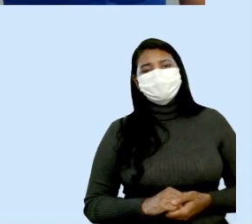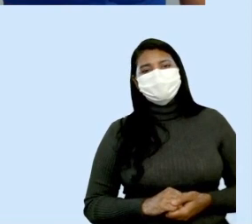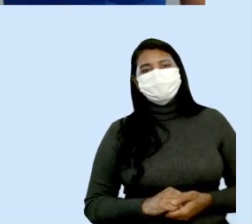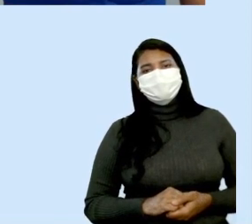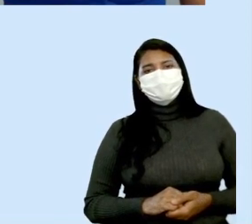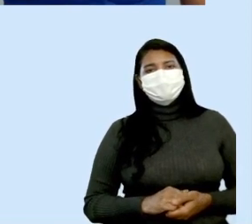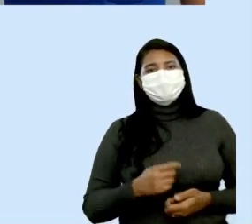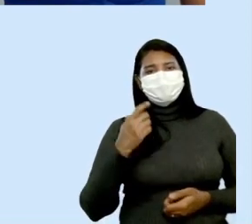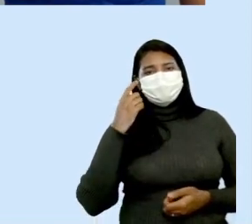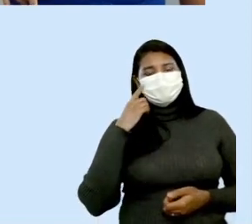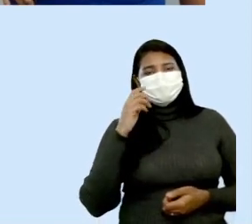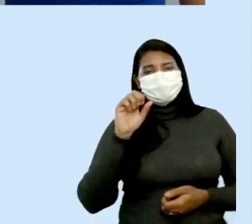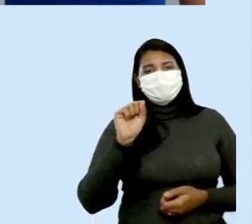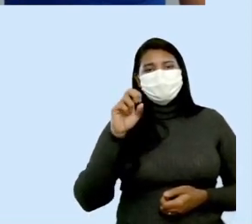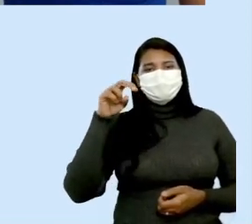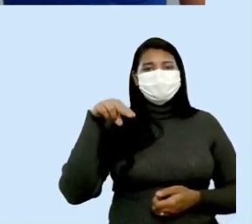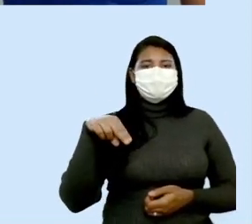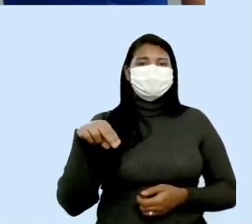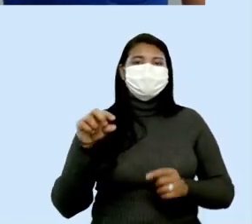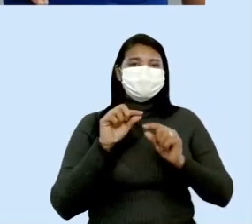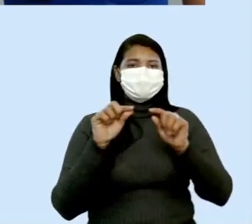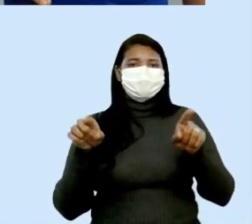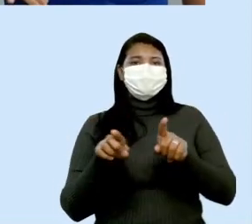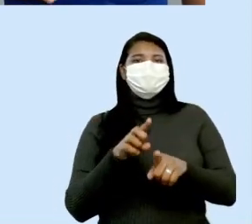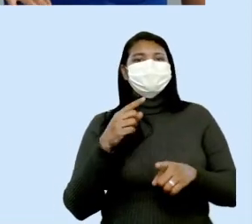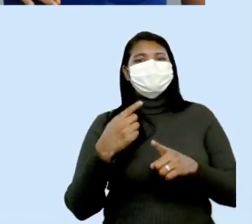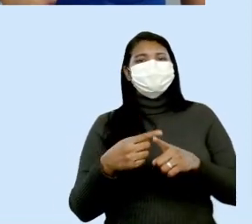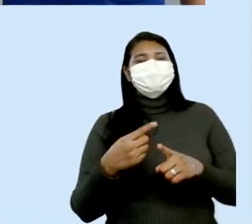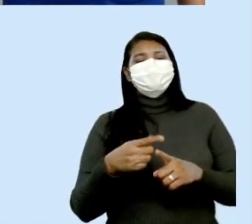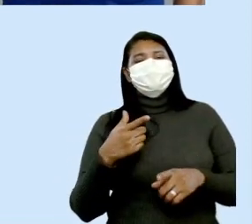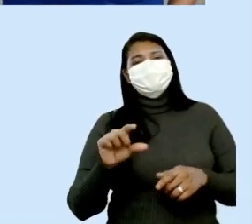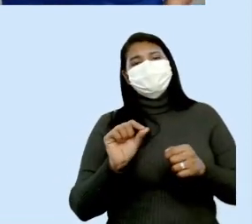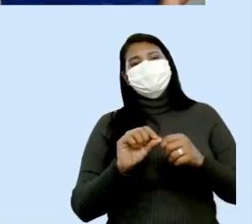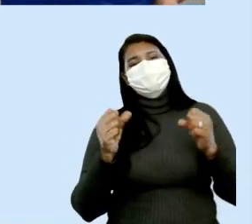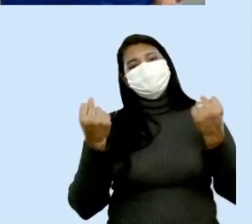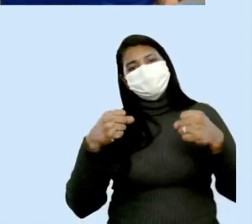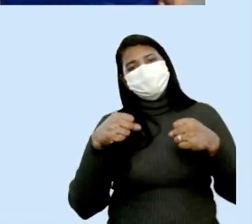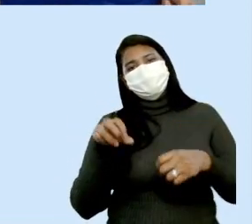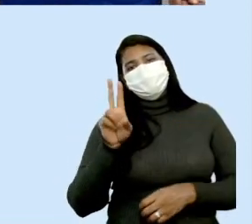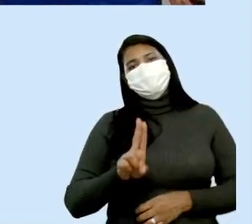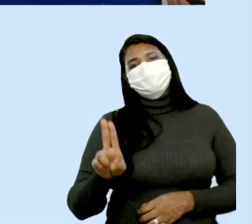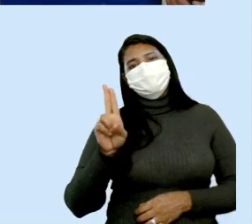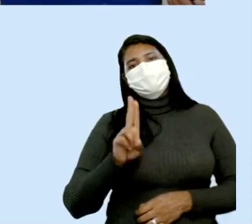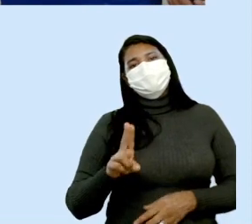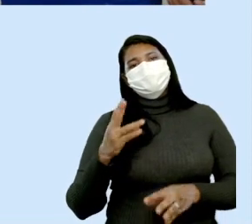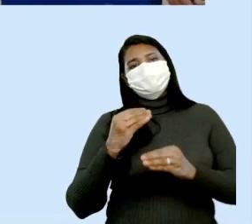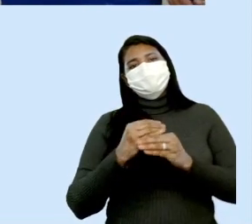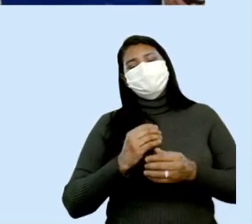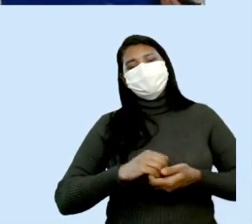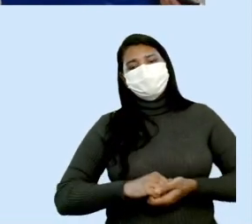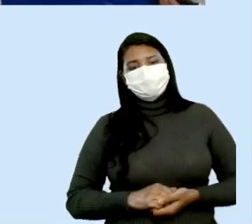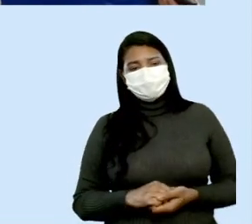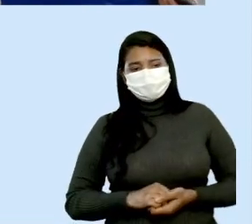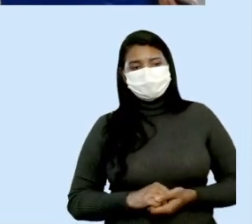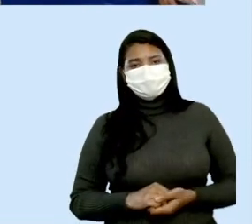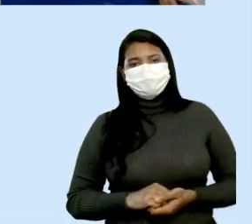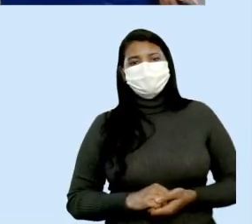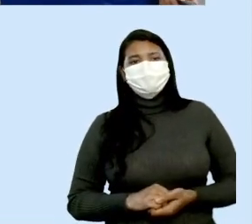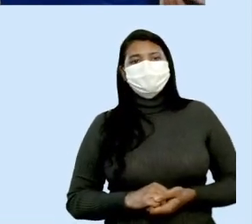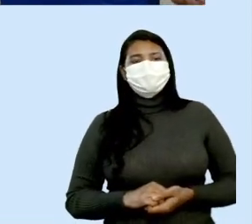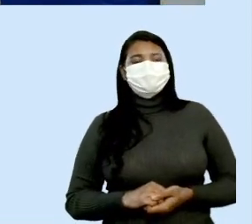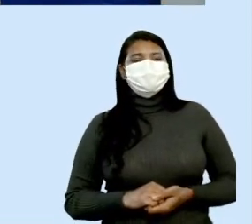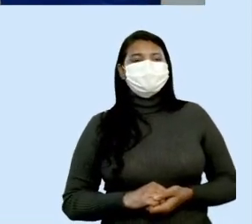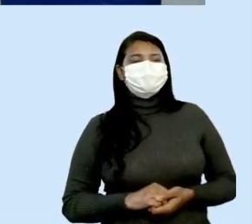Veja que o S ending ali está arriscado justamente porque ele não faz necessário o seu uso, tá bom? Let's go!